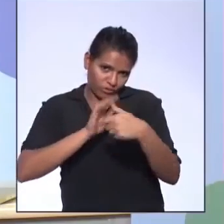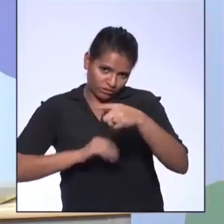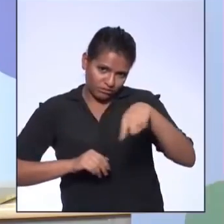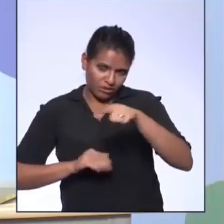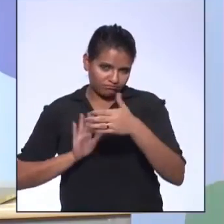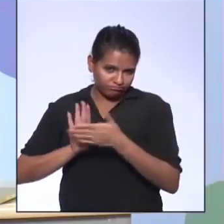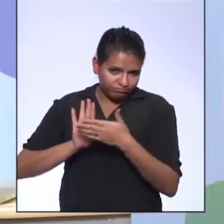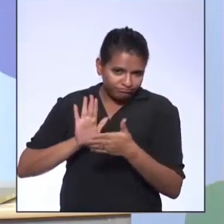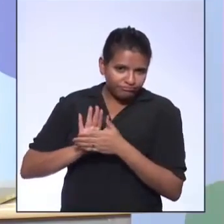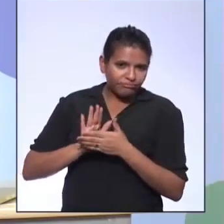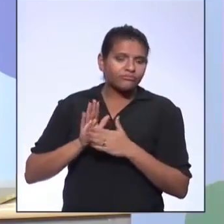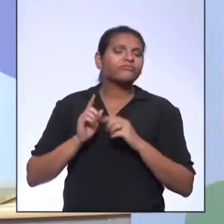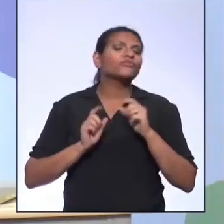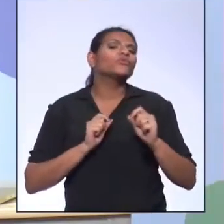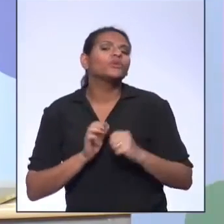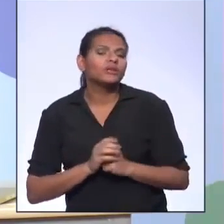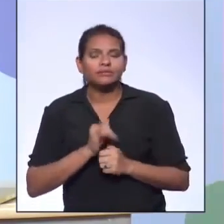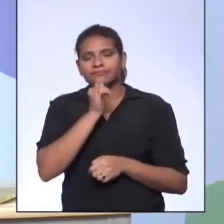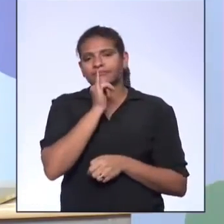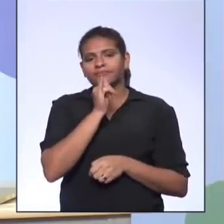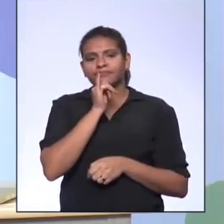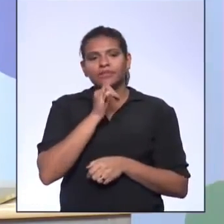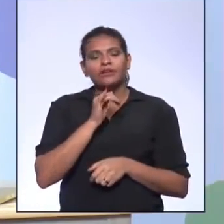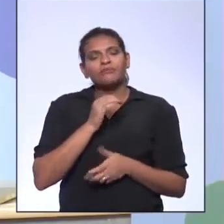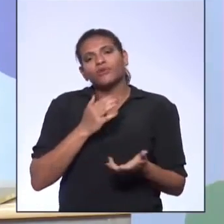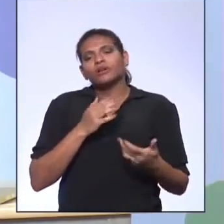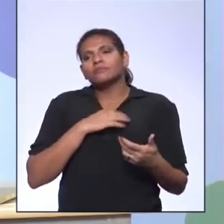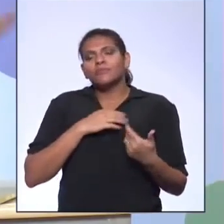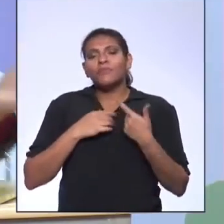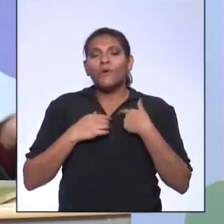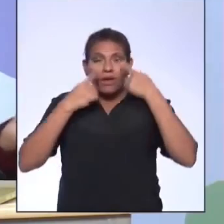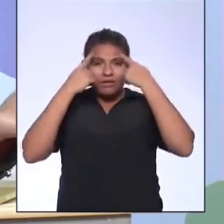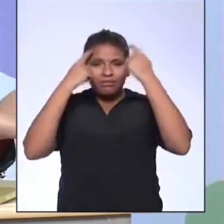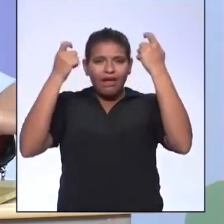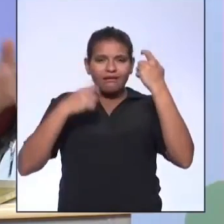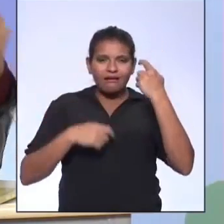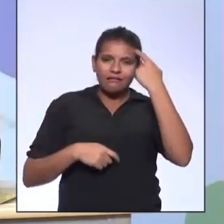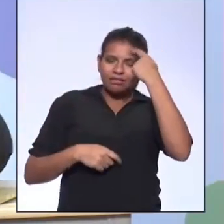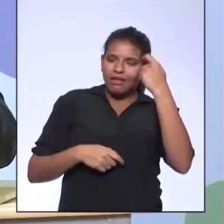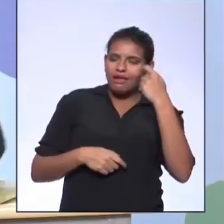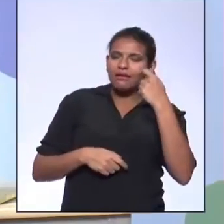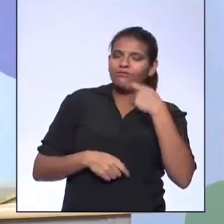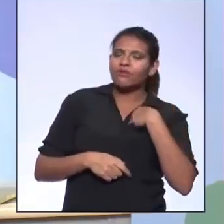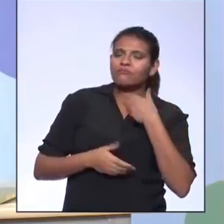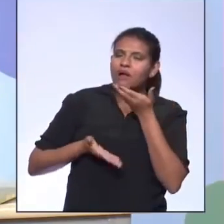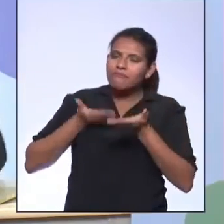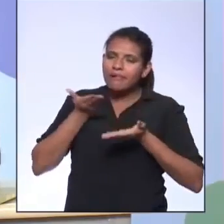ali a minha ideia como uma ideia verdadeira. Eu vou vender a minha ideia. Vamos falar assim para ficar mais fácil? Então, eu vou